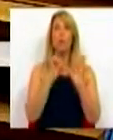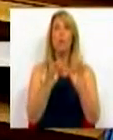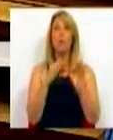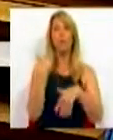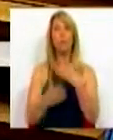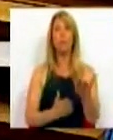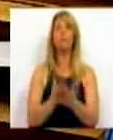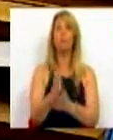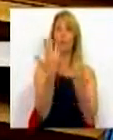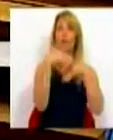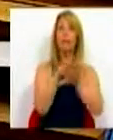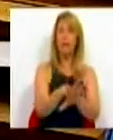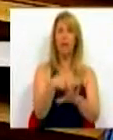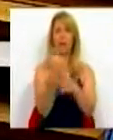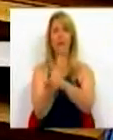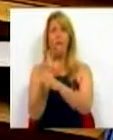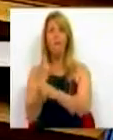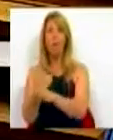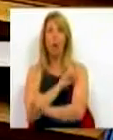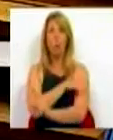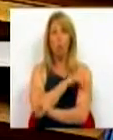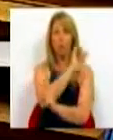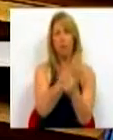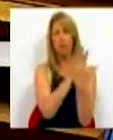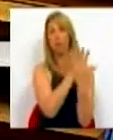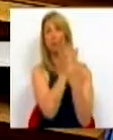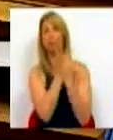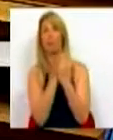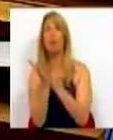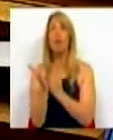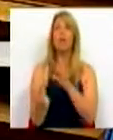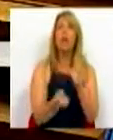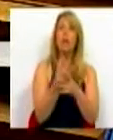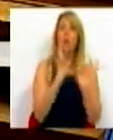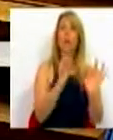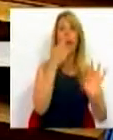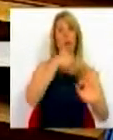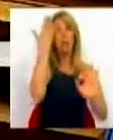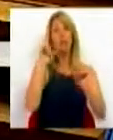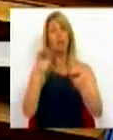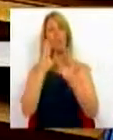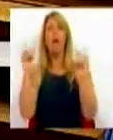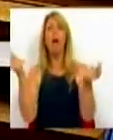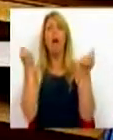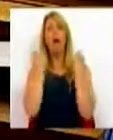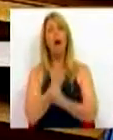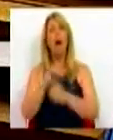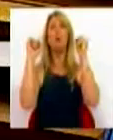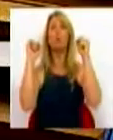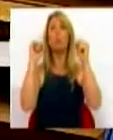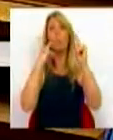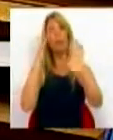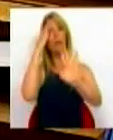da diversificação das suas competências, da criação de unidades de dia e promoção da autonomia e capacitação de